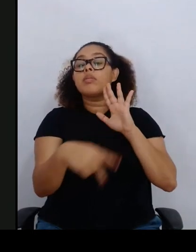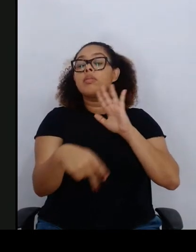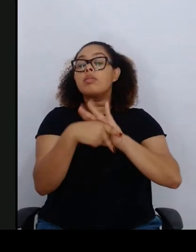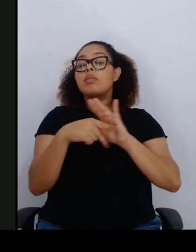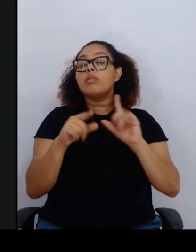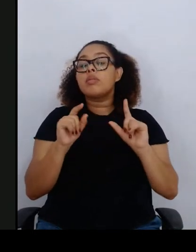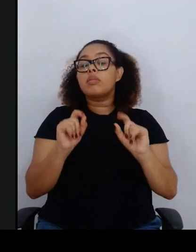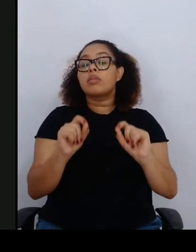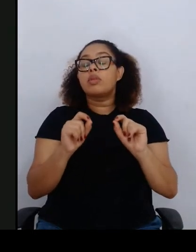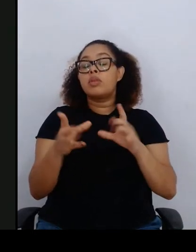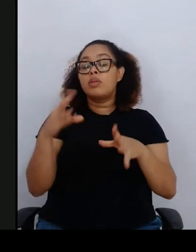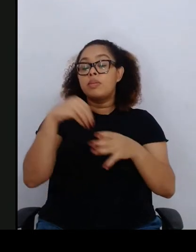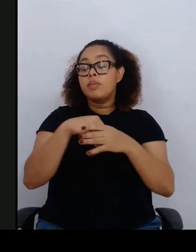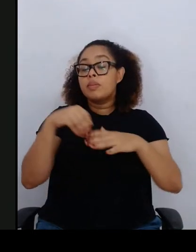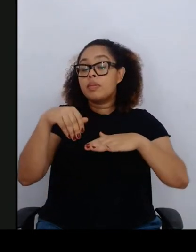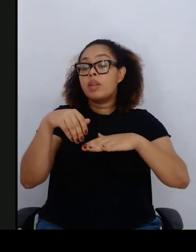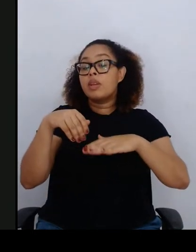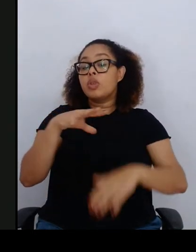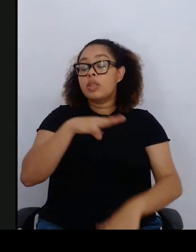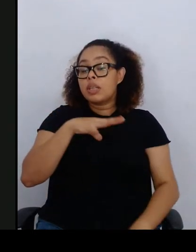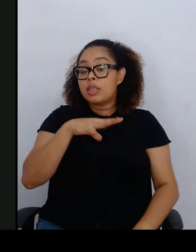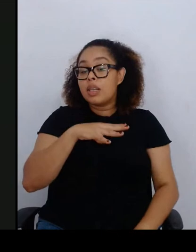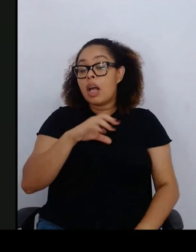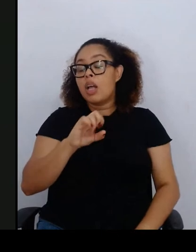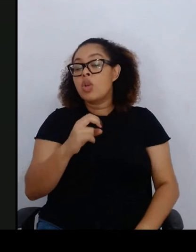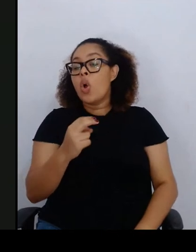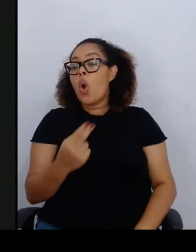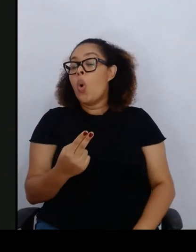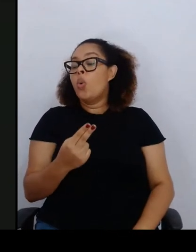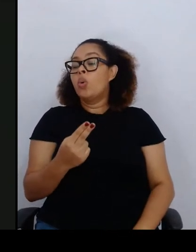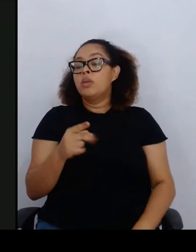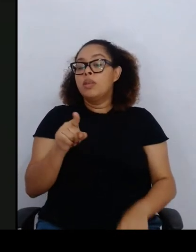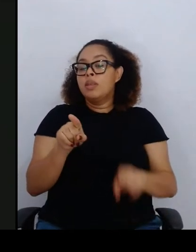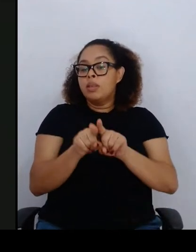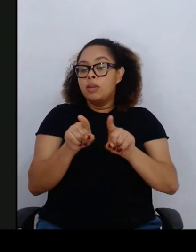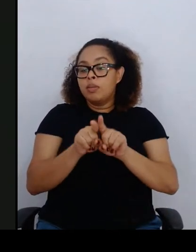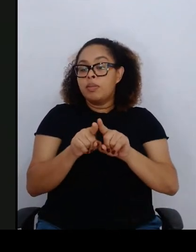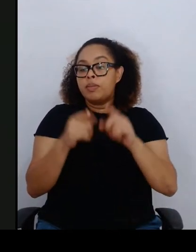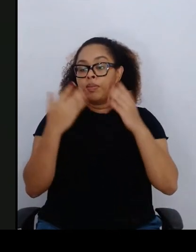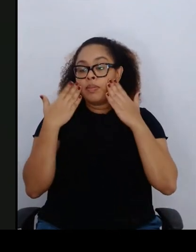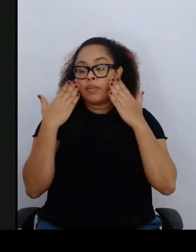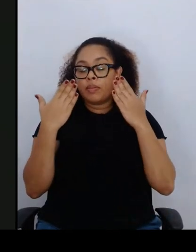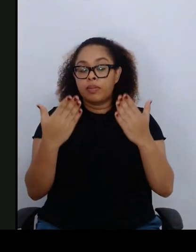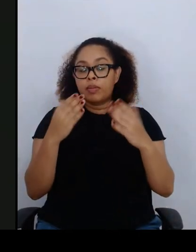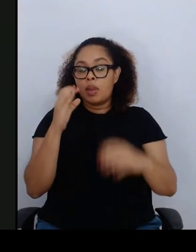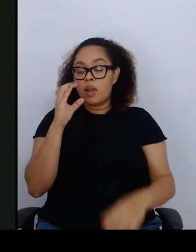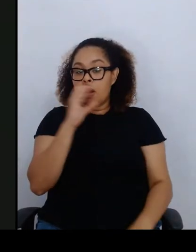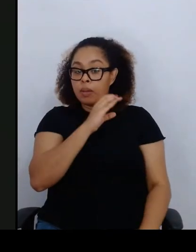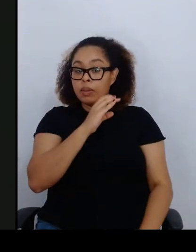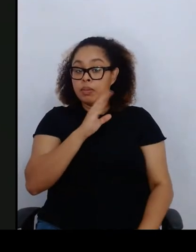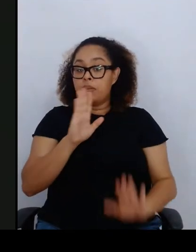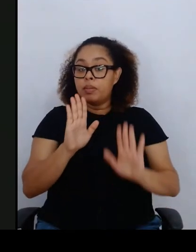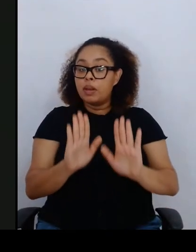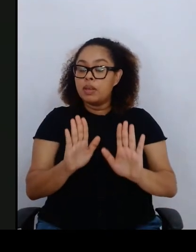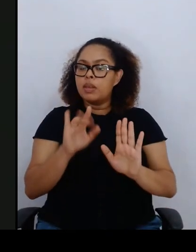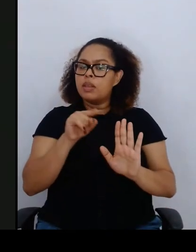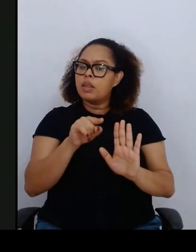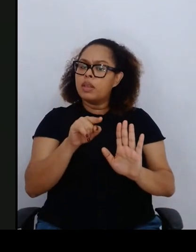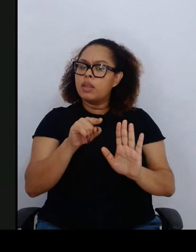na cidade ou talvez apenas uma figura que teria sido Vista rapidamente mas ela